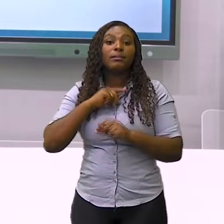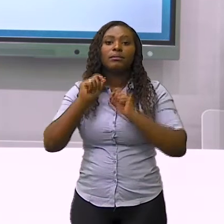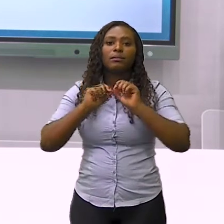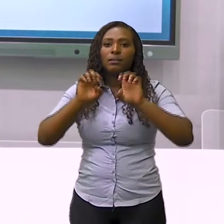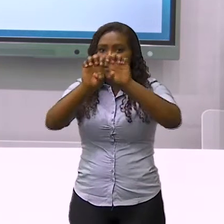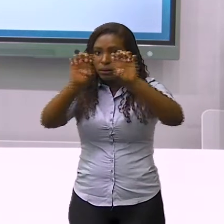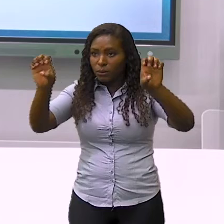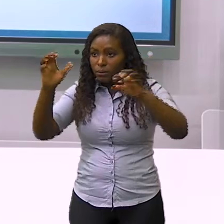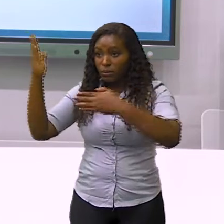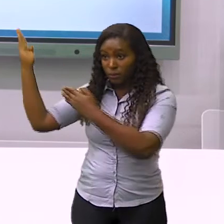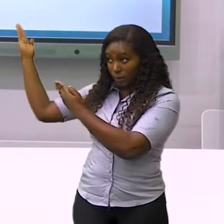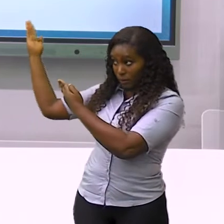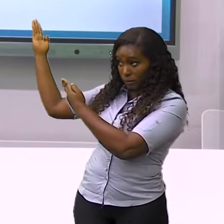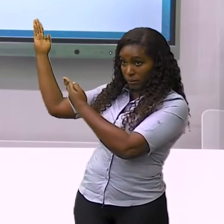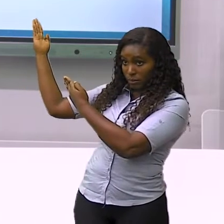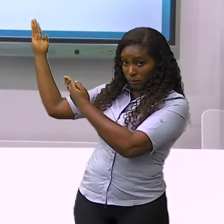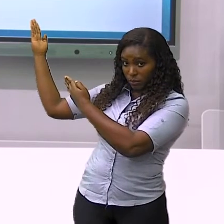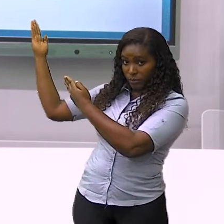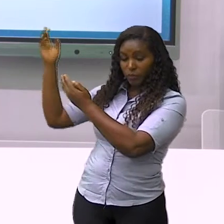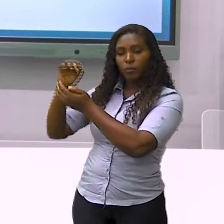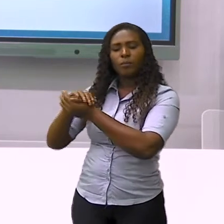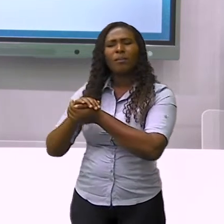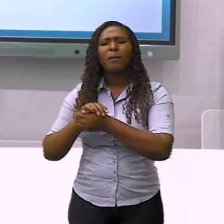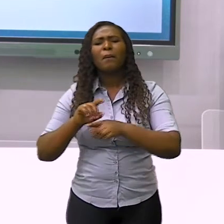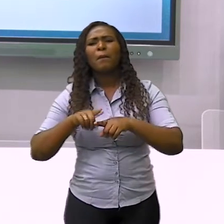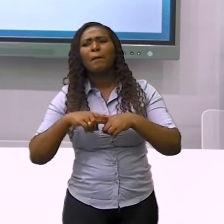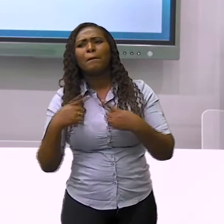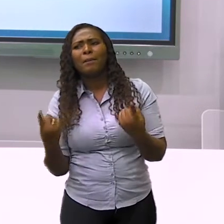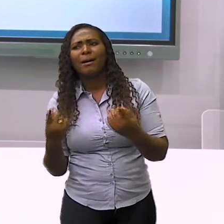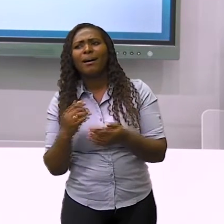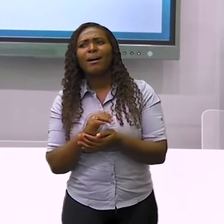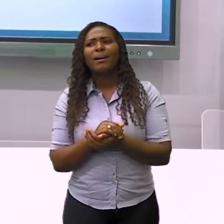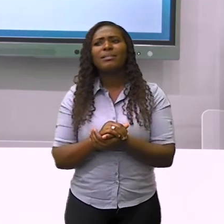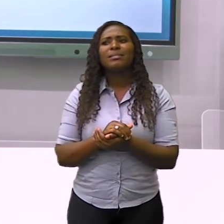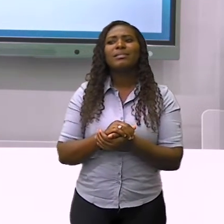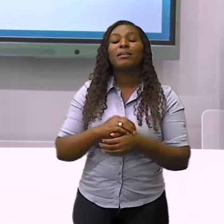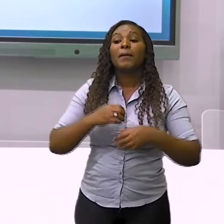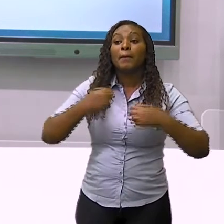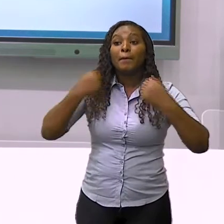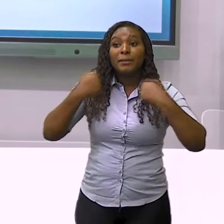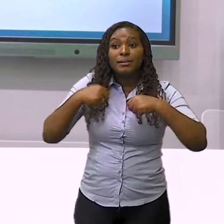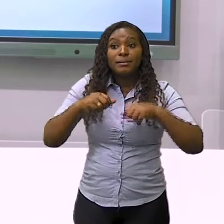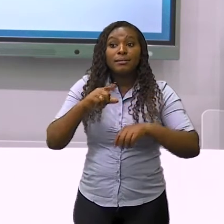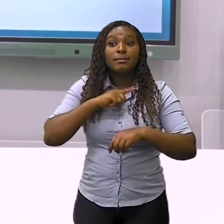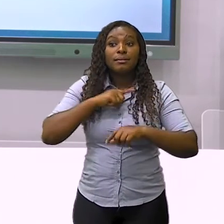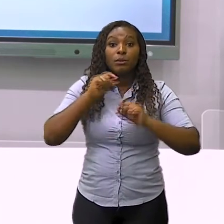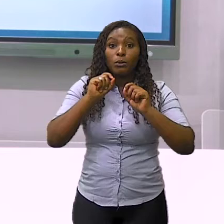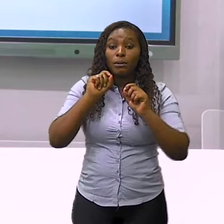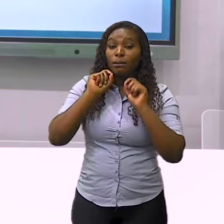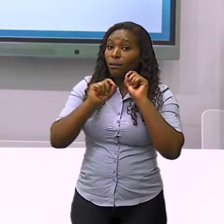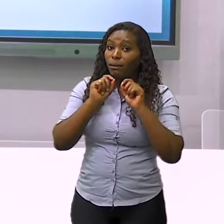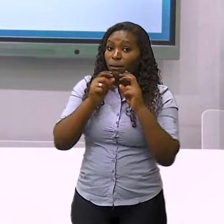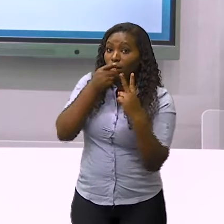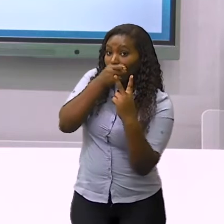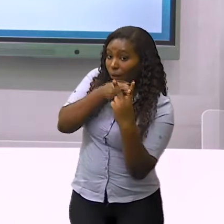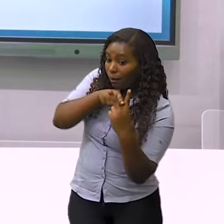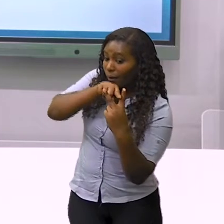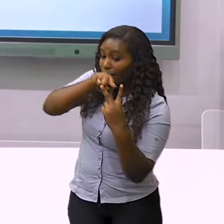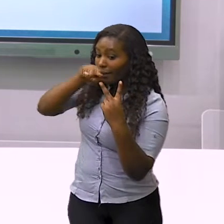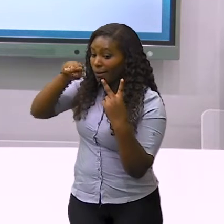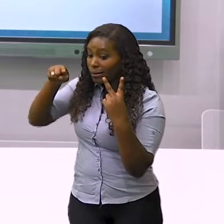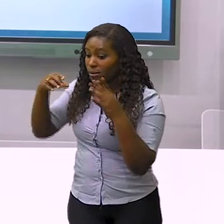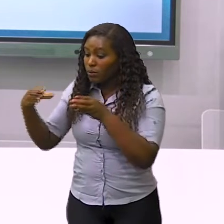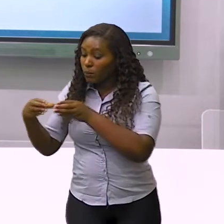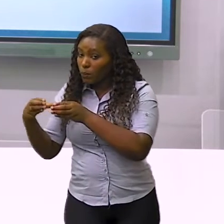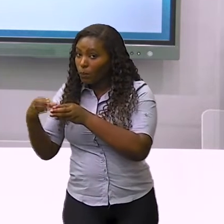multiplicar uma inequação. Não esqueçam de inverter o sinal